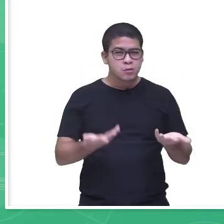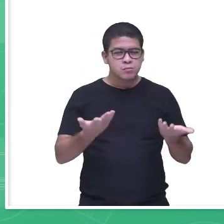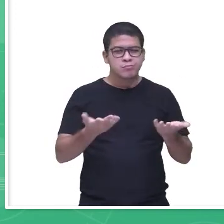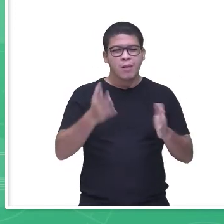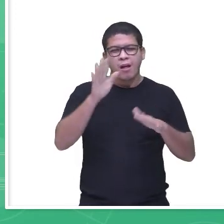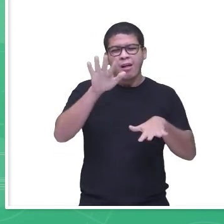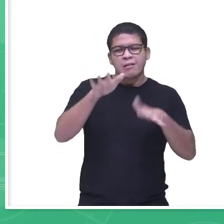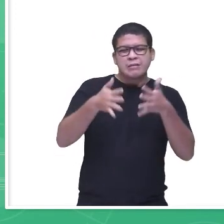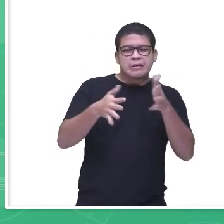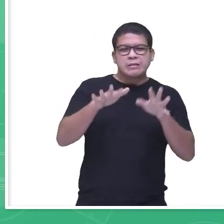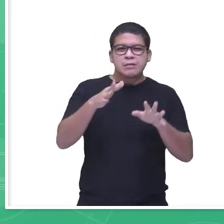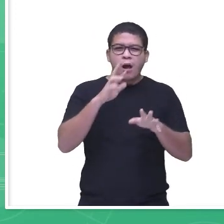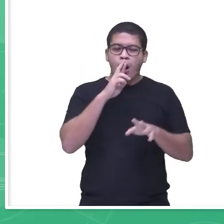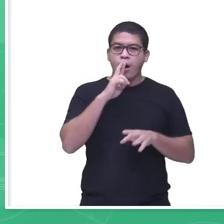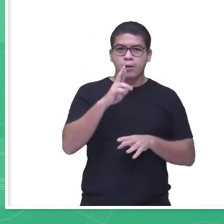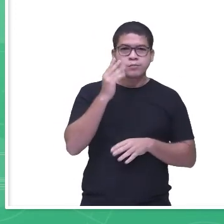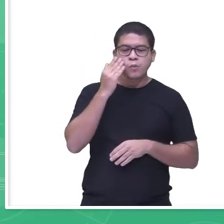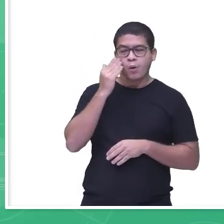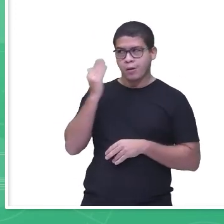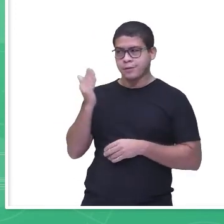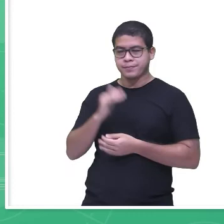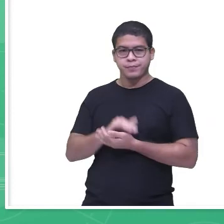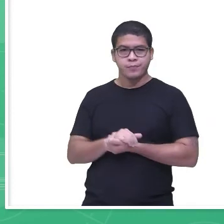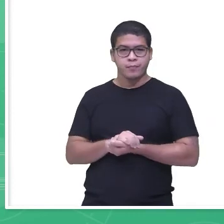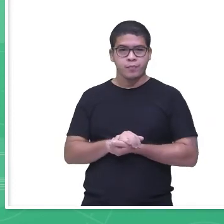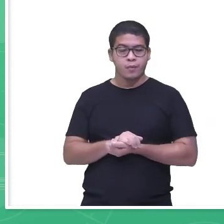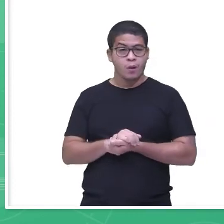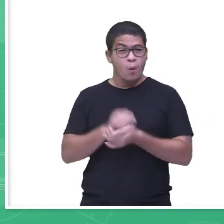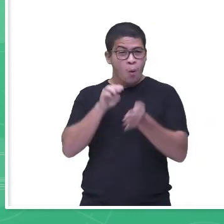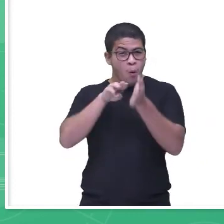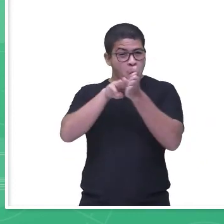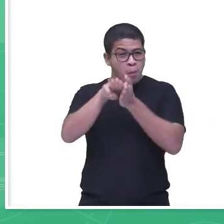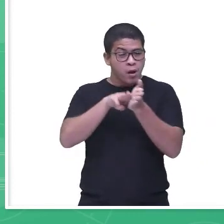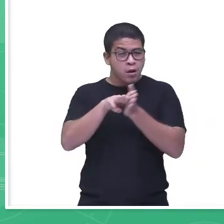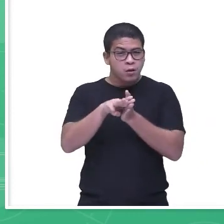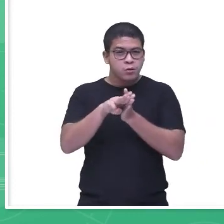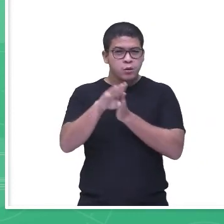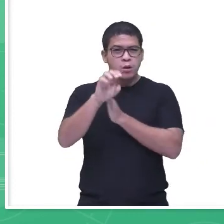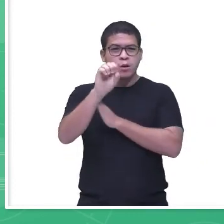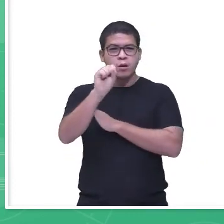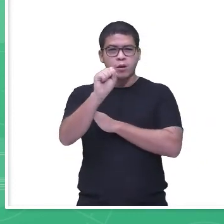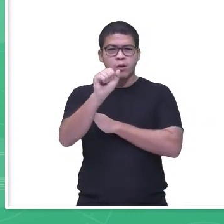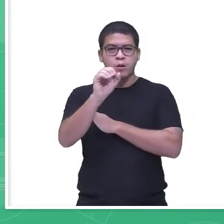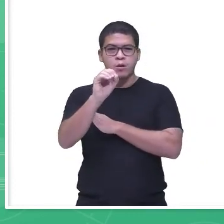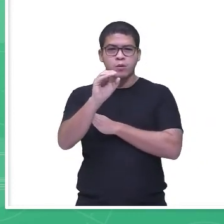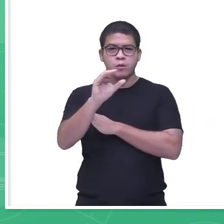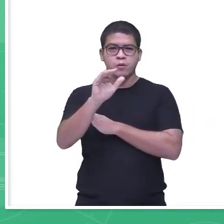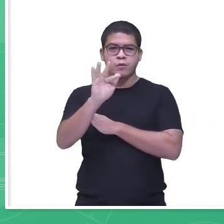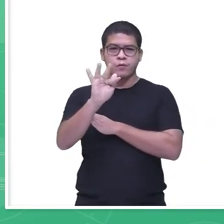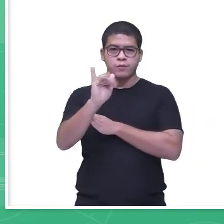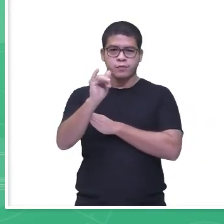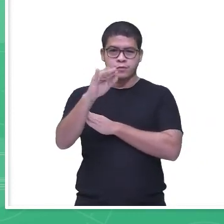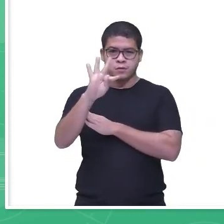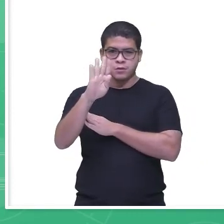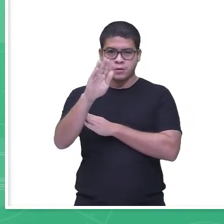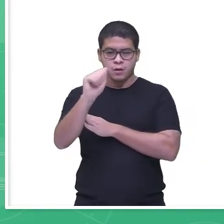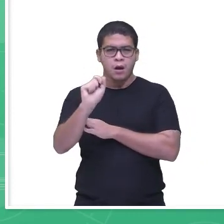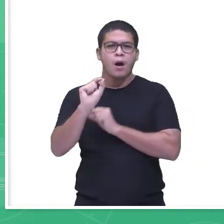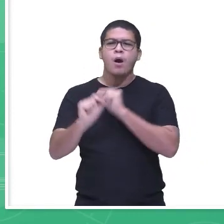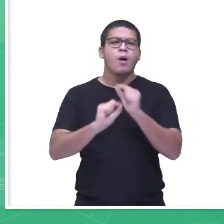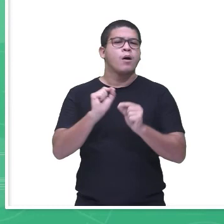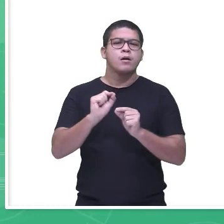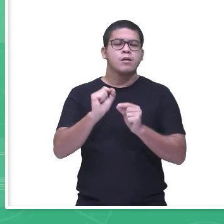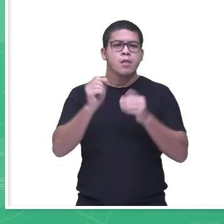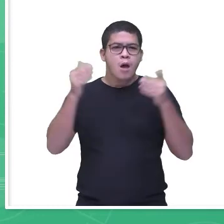que teria que sair seria essa, olha só, o método dos sofistas, né? O método sofista, ele era baseado aonde?